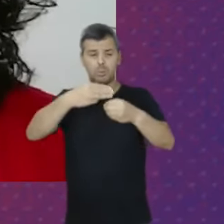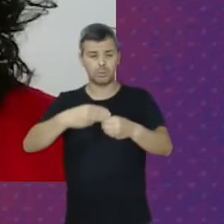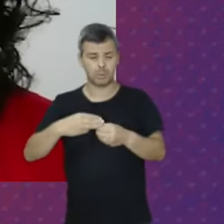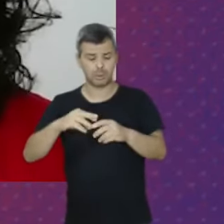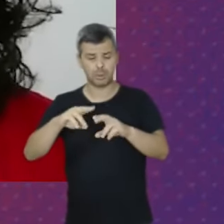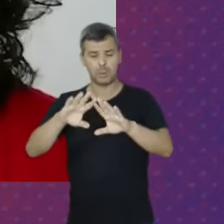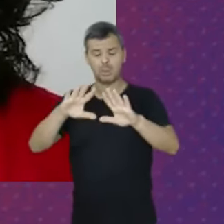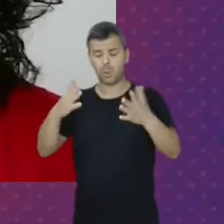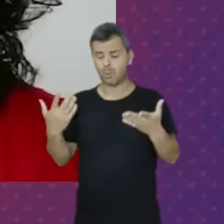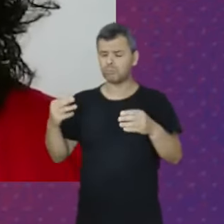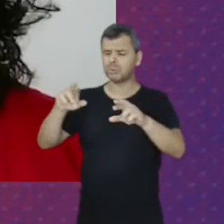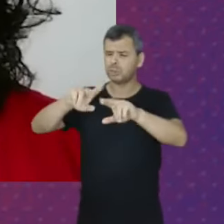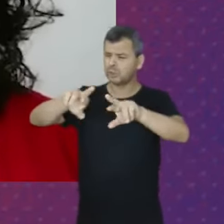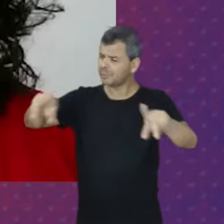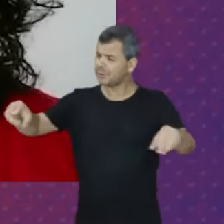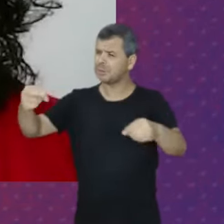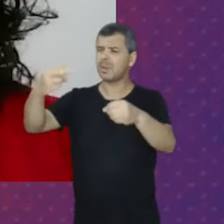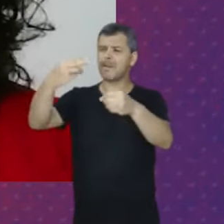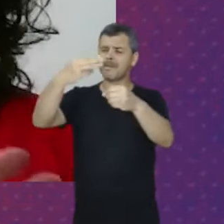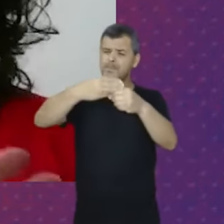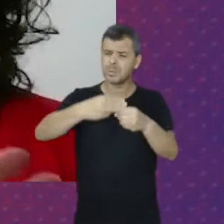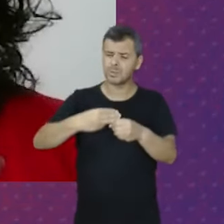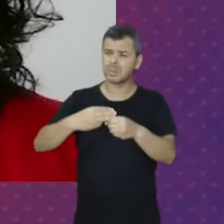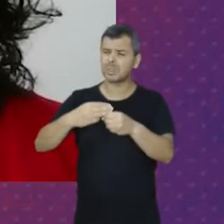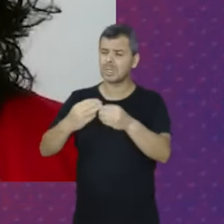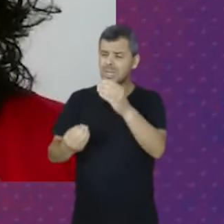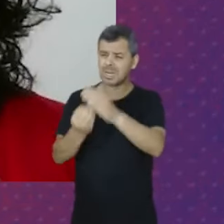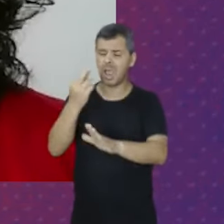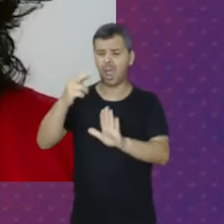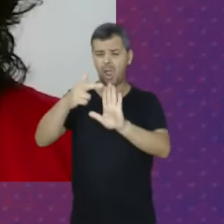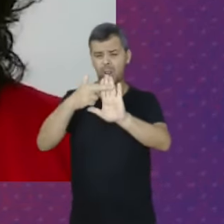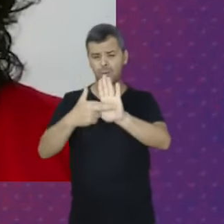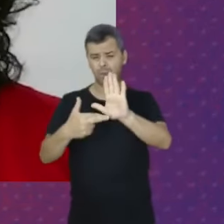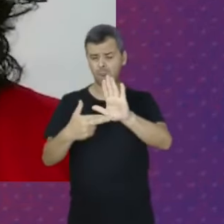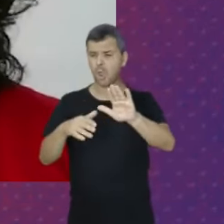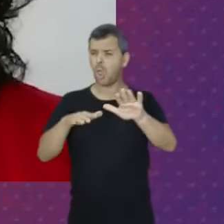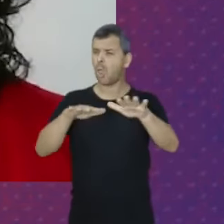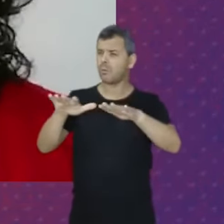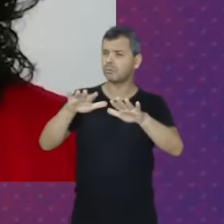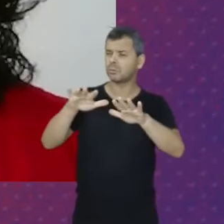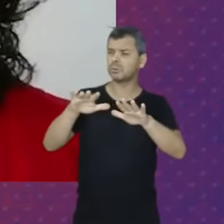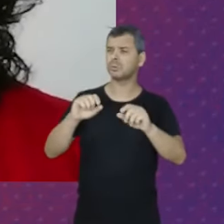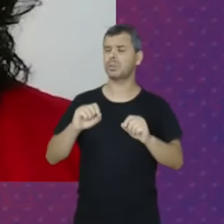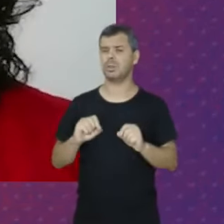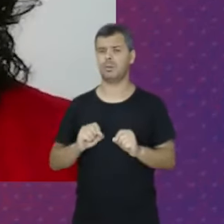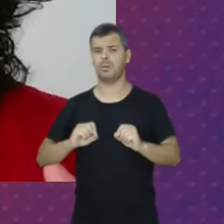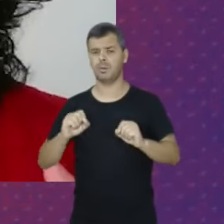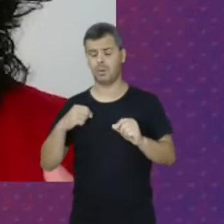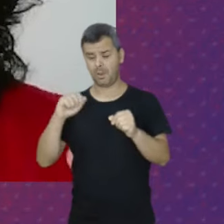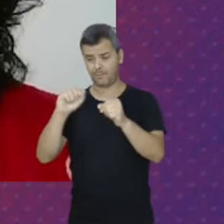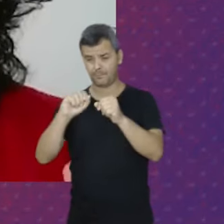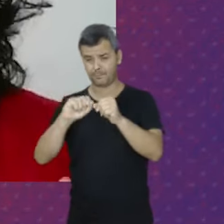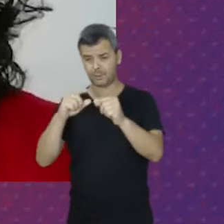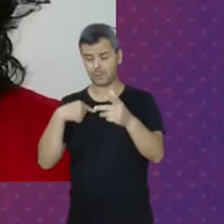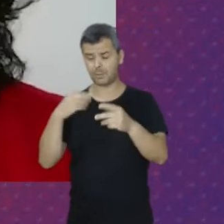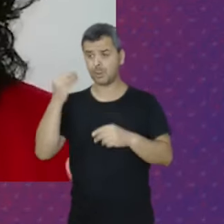que estabeleceram esses protocolos, que eles chamam, então, de fluxo ou fluxograma, fizeram, então,